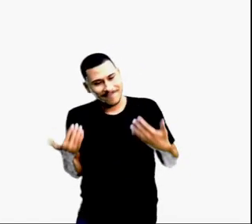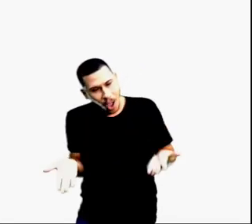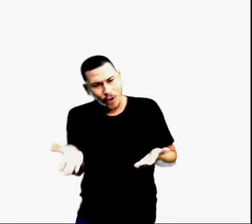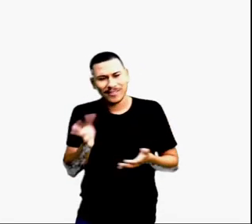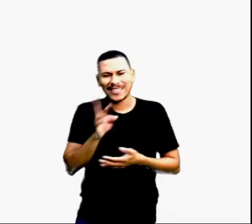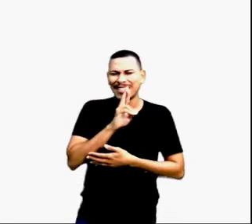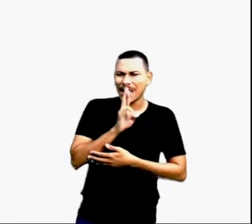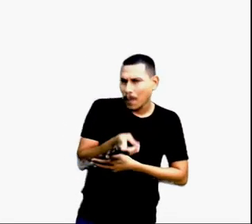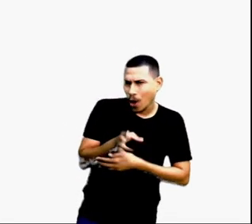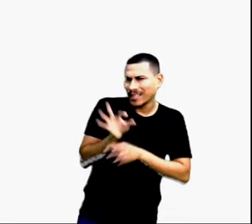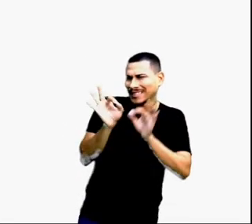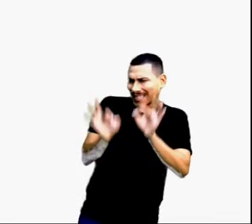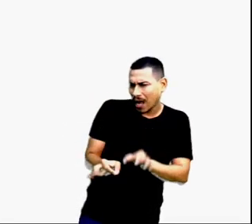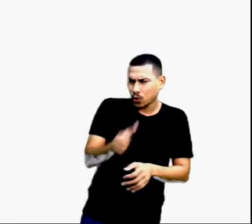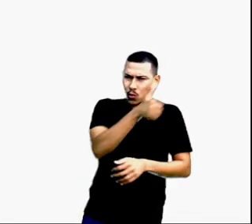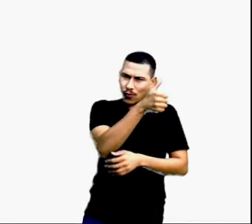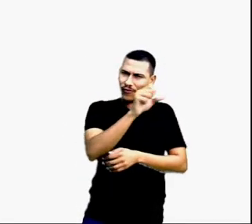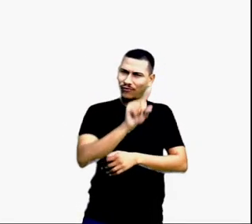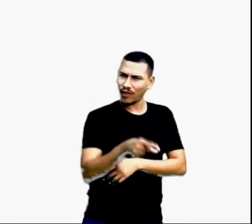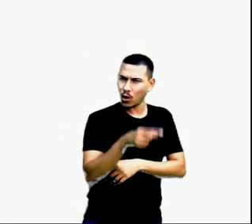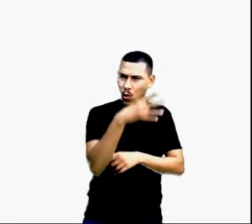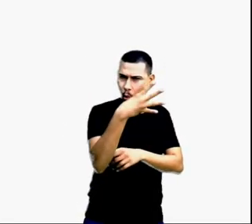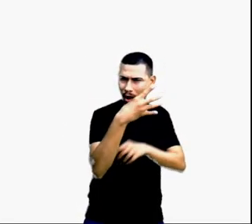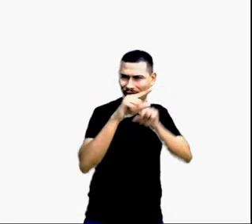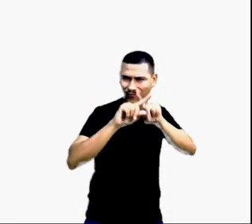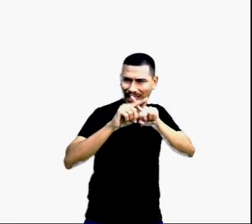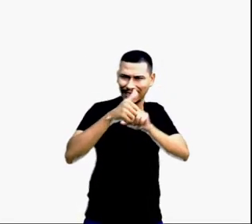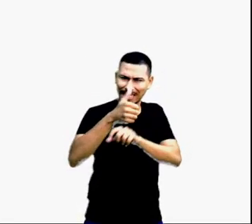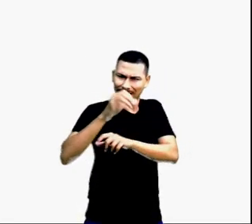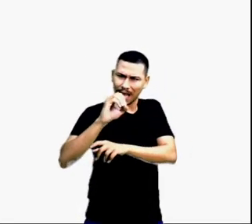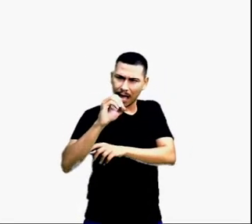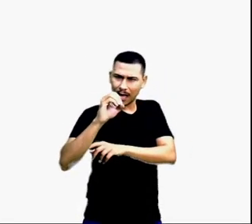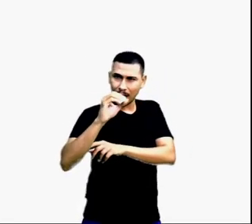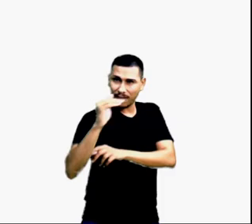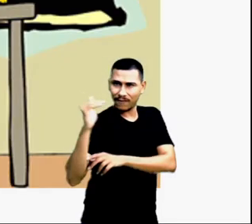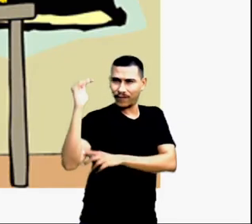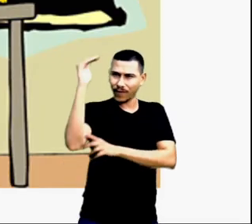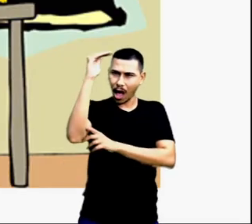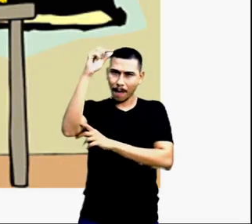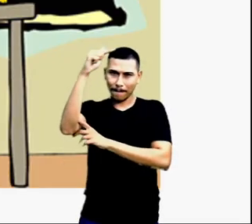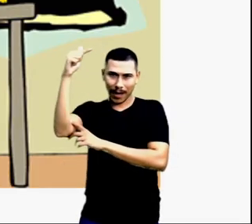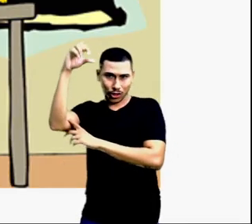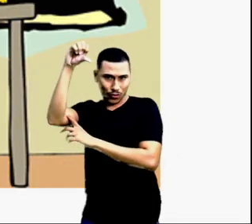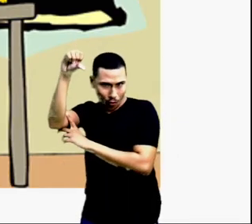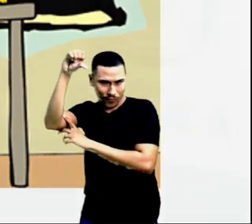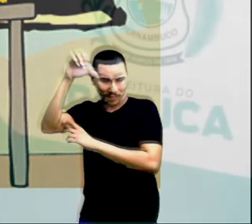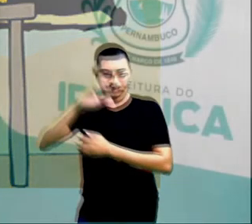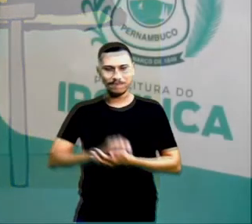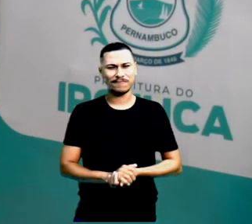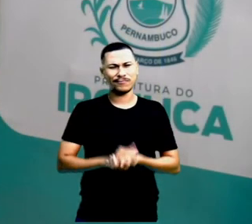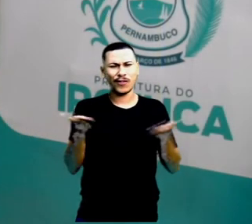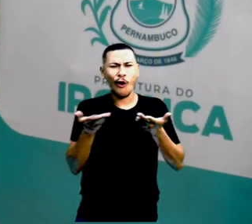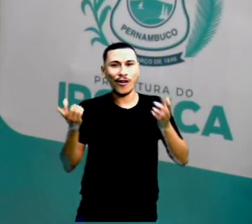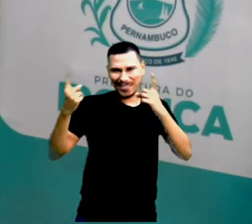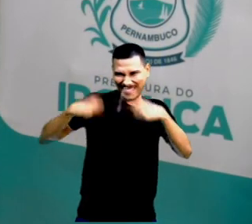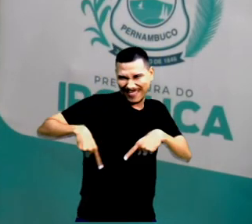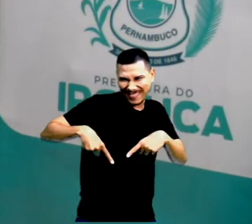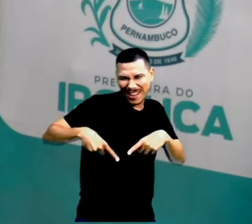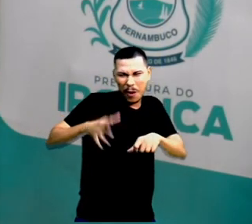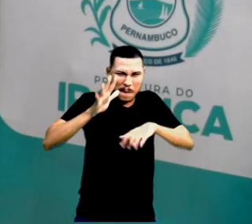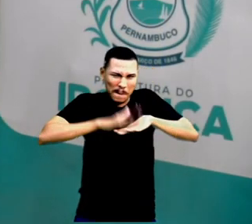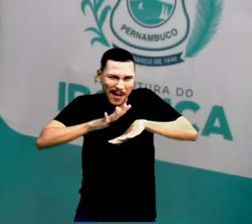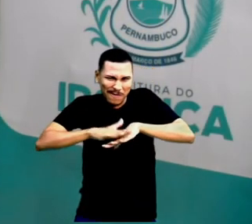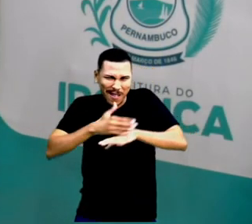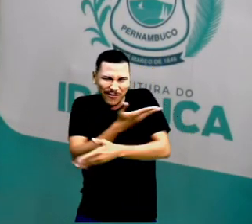e a resposta ali 1,4 vezes 10 elevado a menos nove e agora os 10 desafios